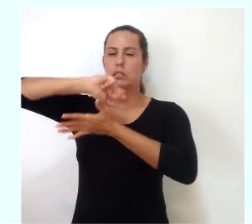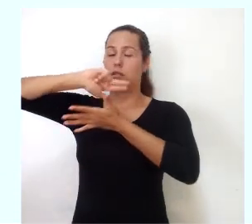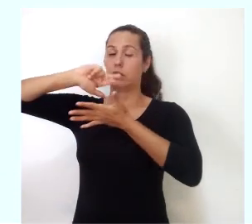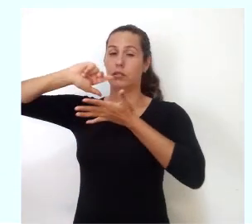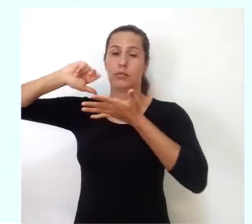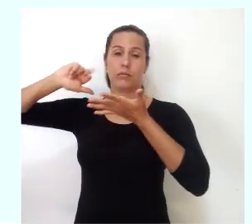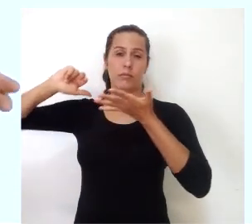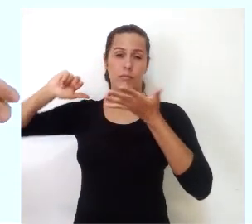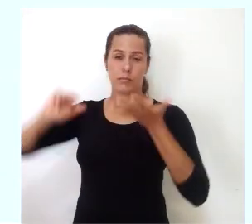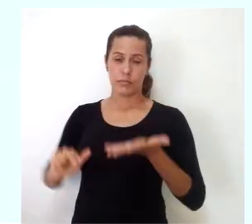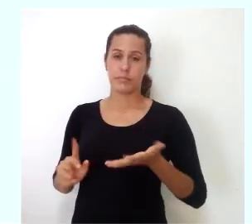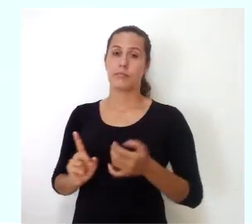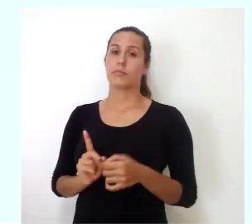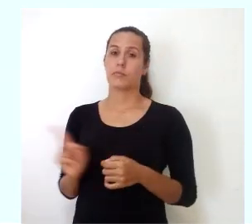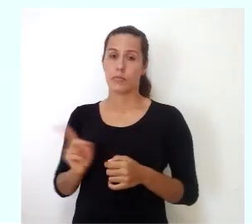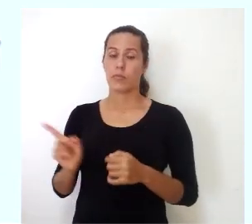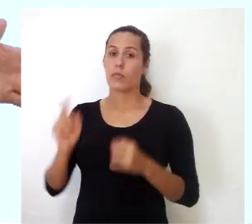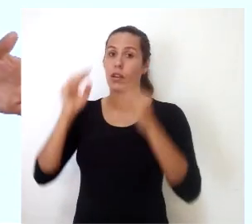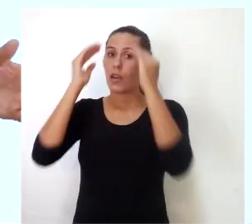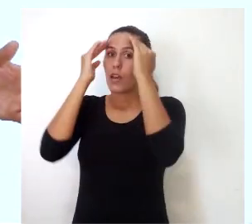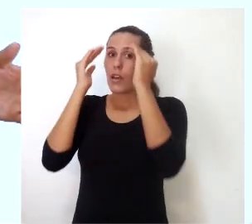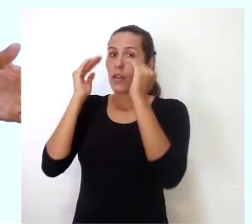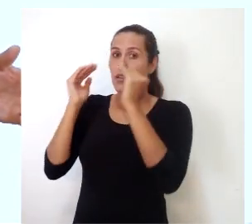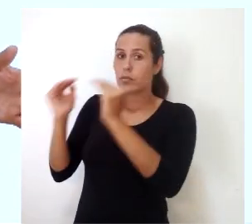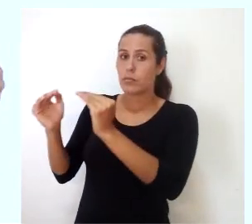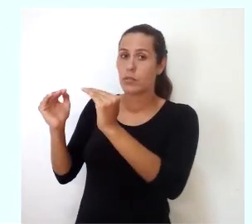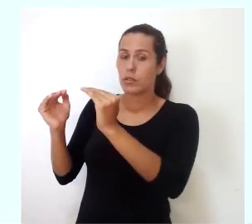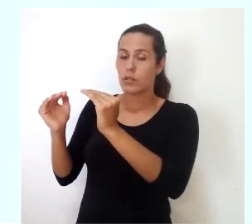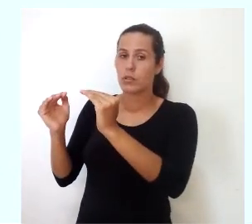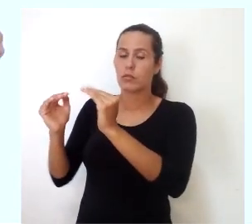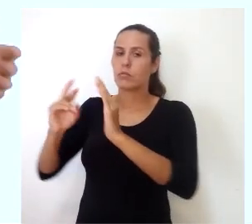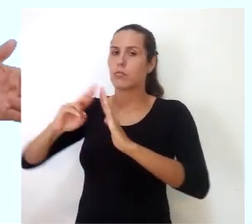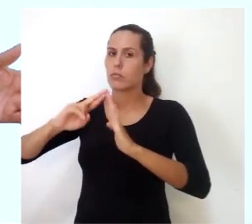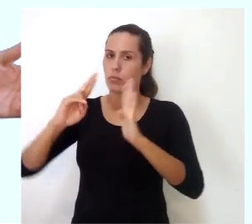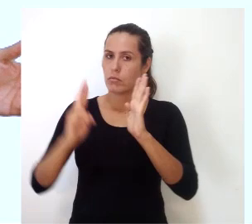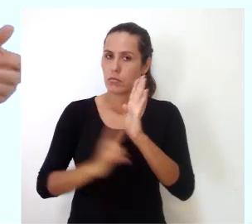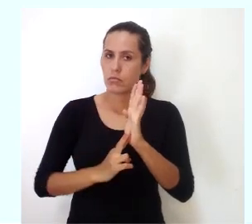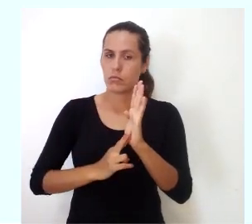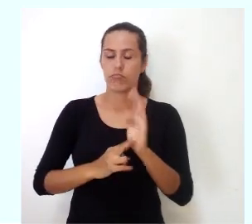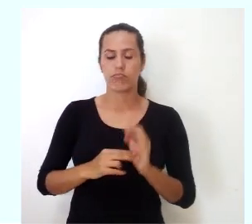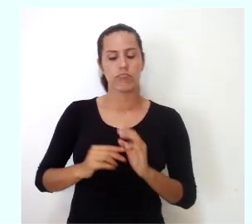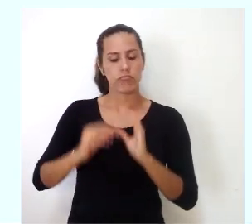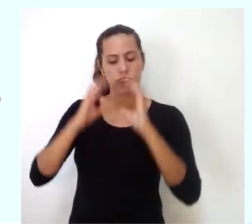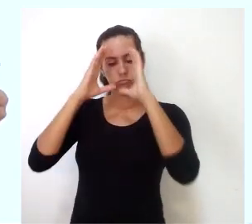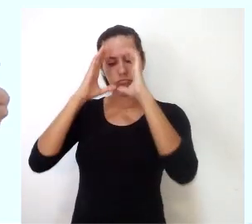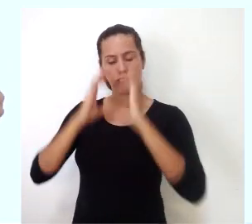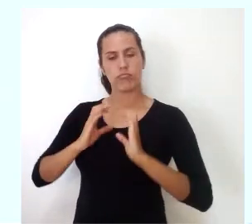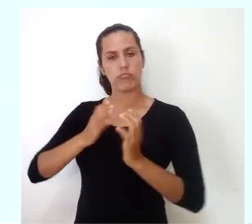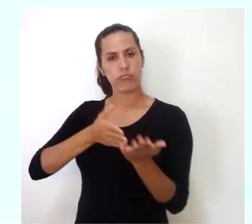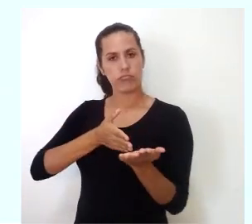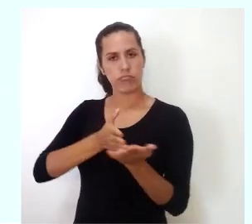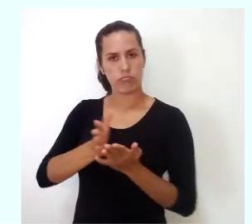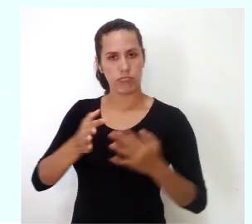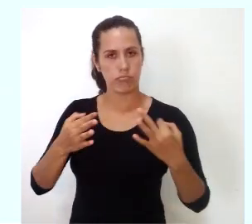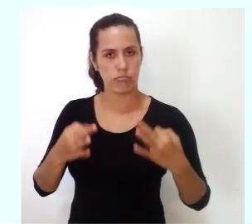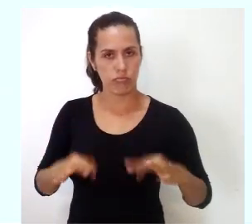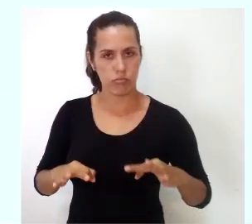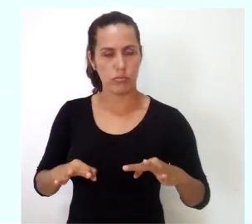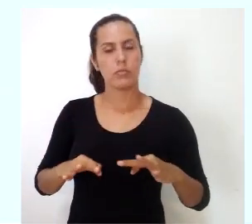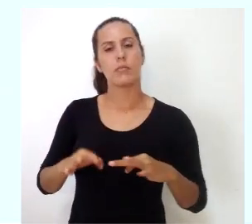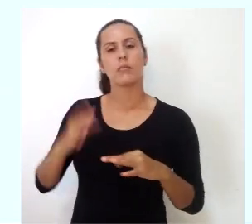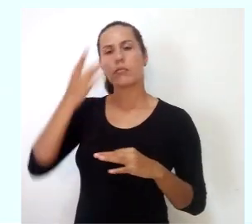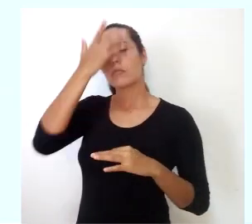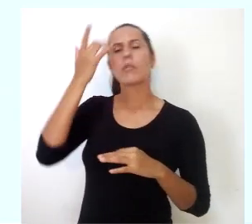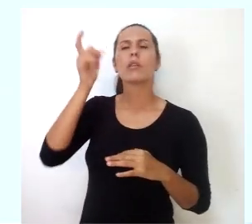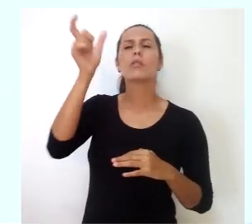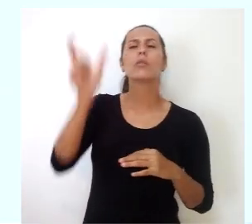isso? Respeito, norma, a conduta, a religiosidade, respeitar o